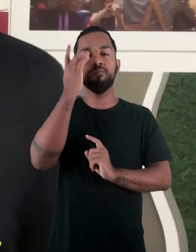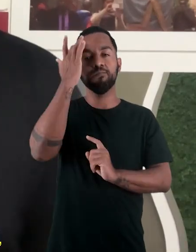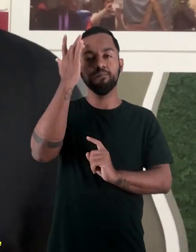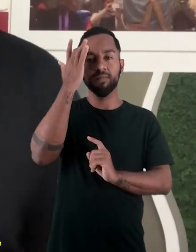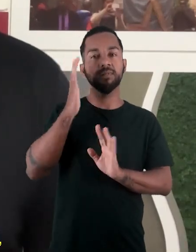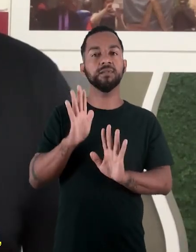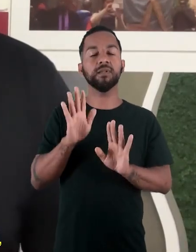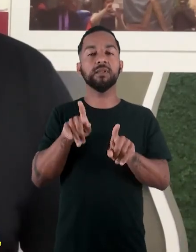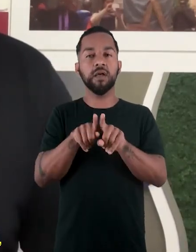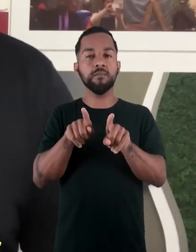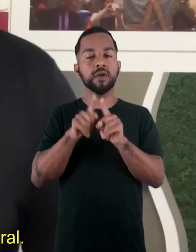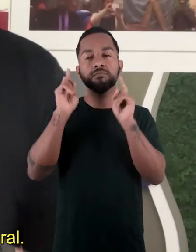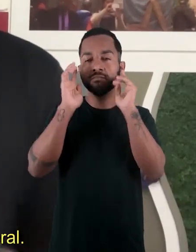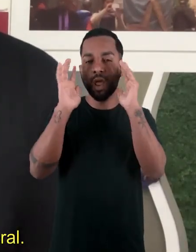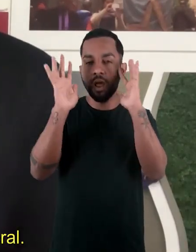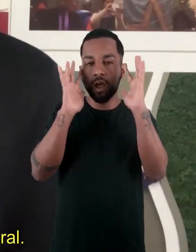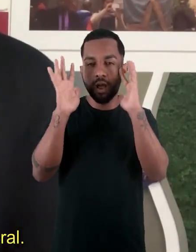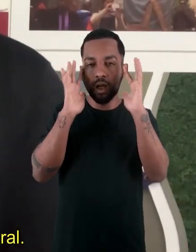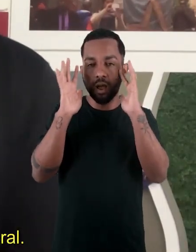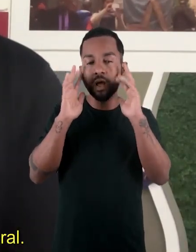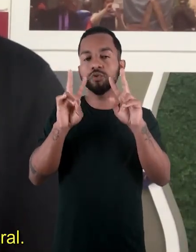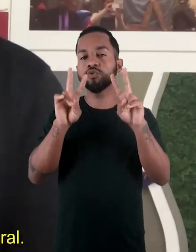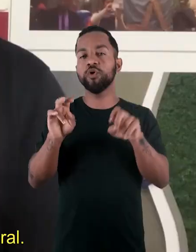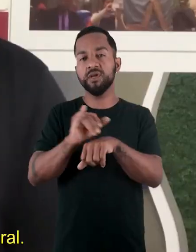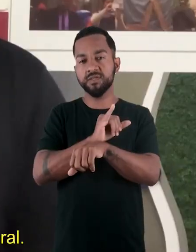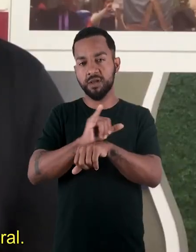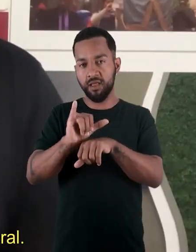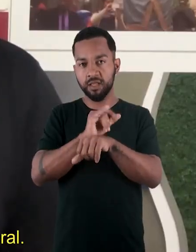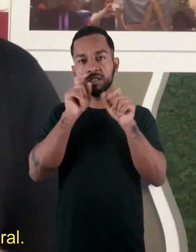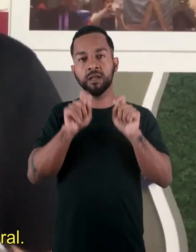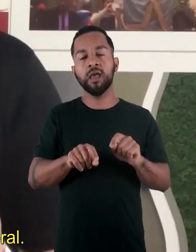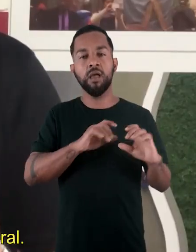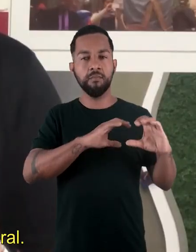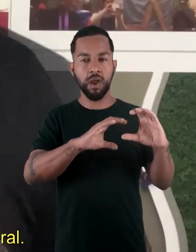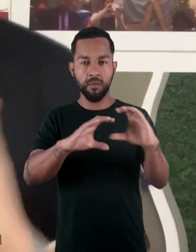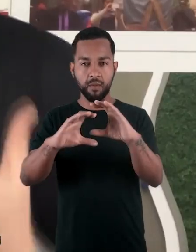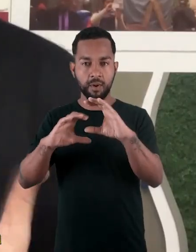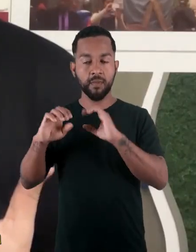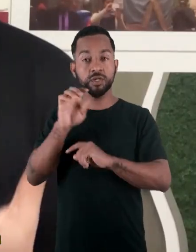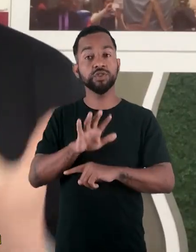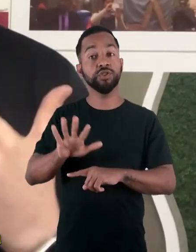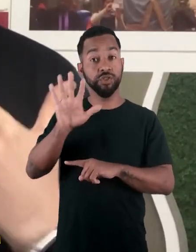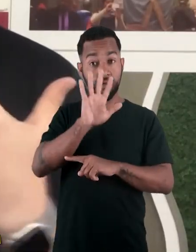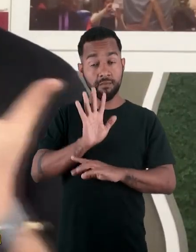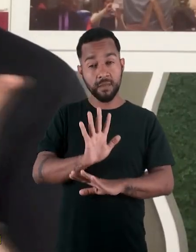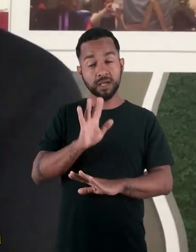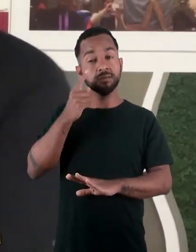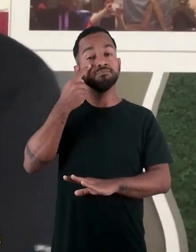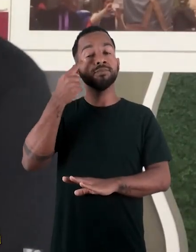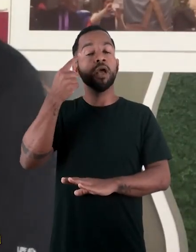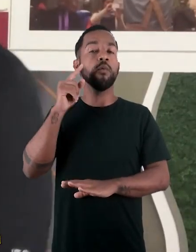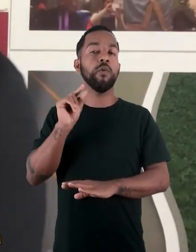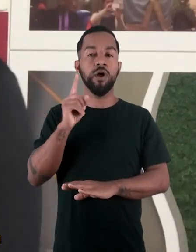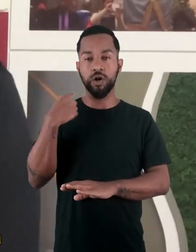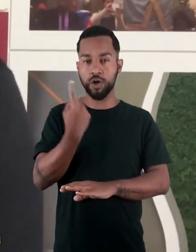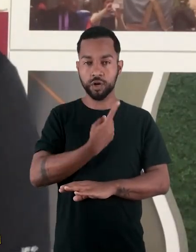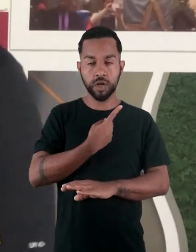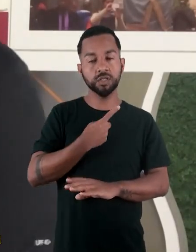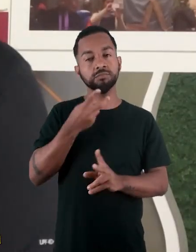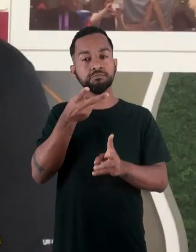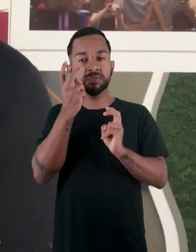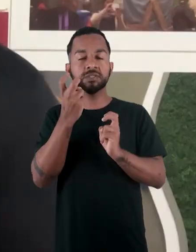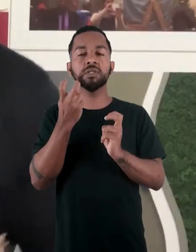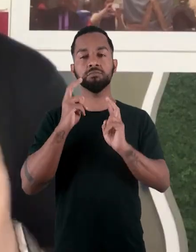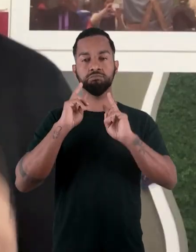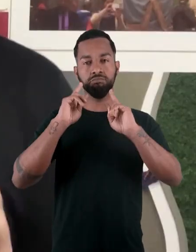forma racional para essas ferramentas que permeiam a comunicação de um modo geral. A ideia é que você olhe para a sua maneira de contar uma